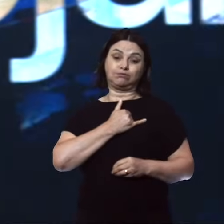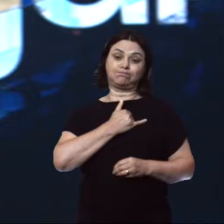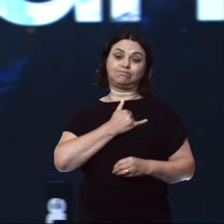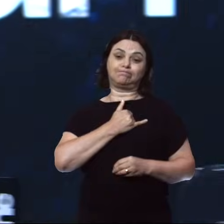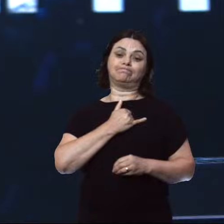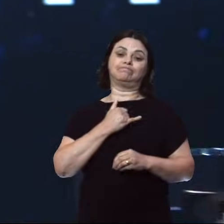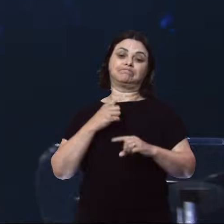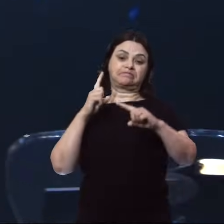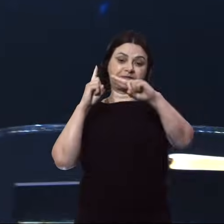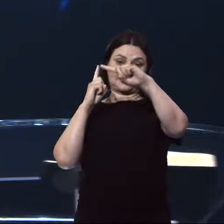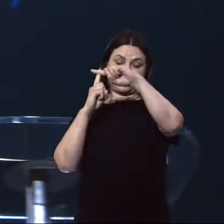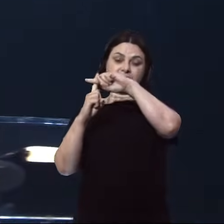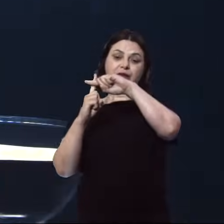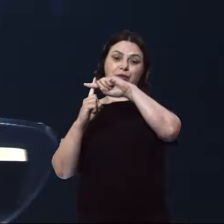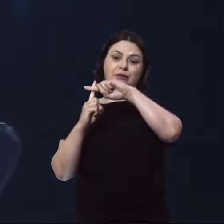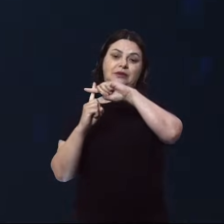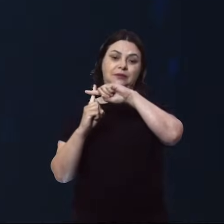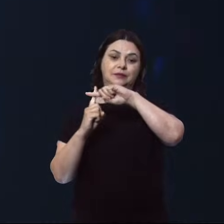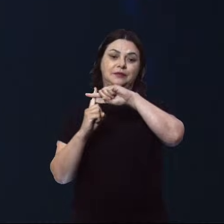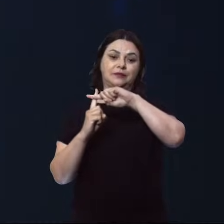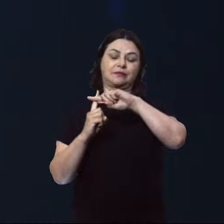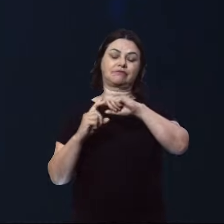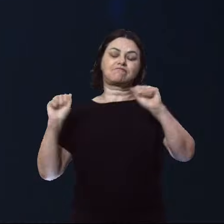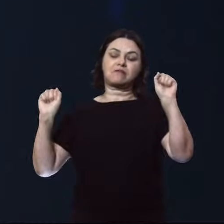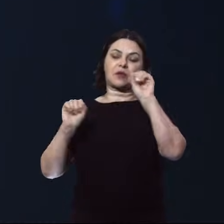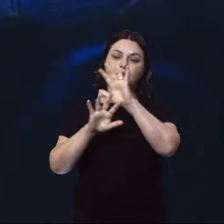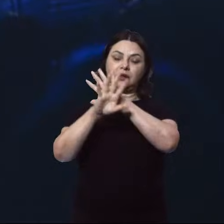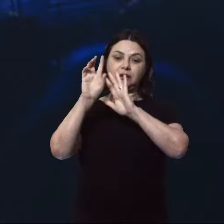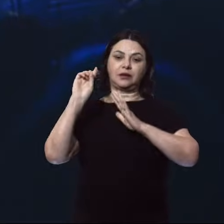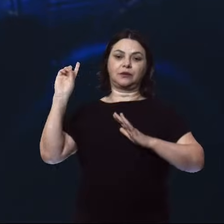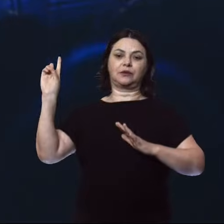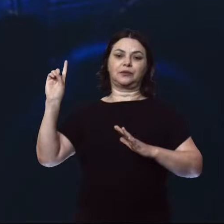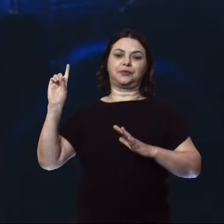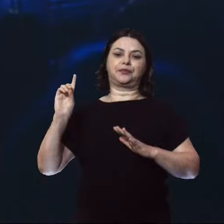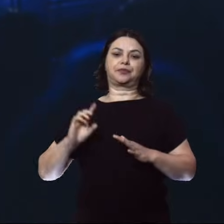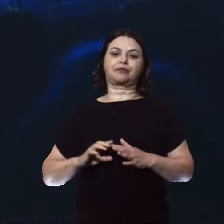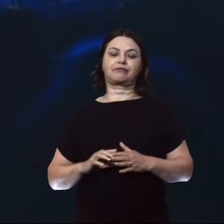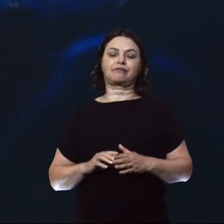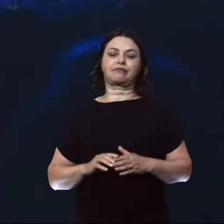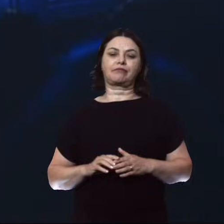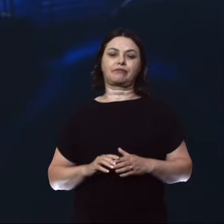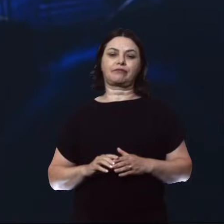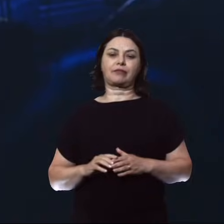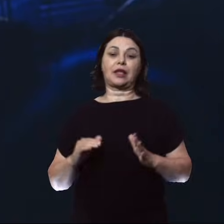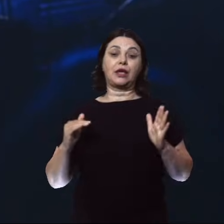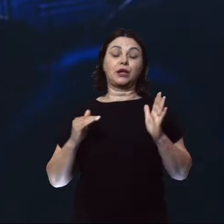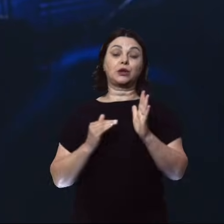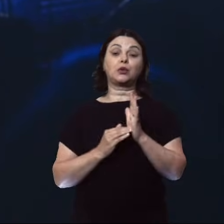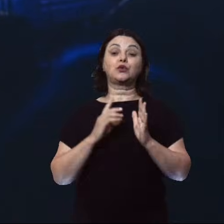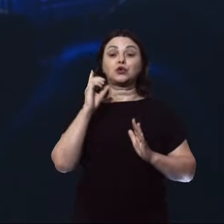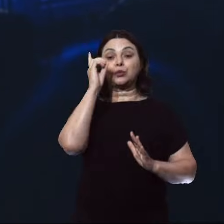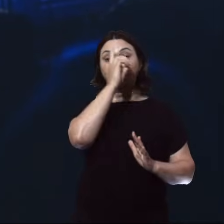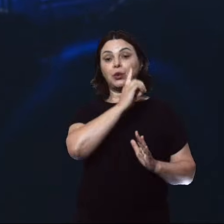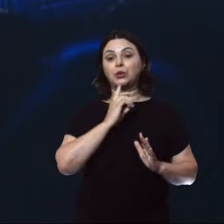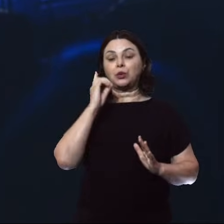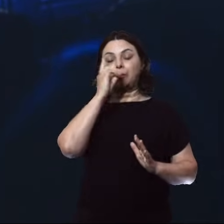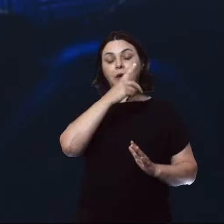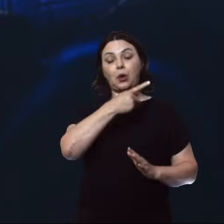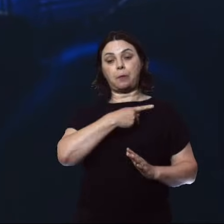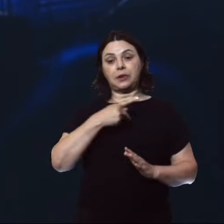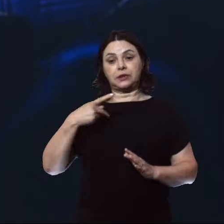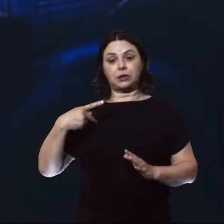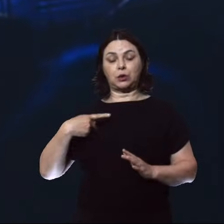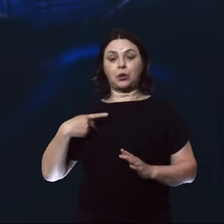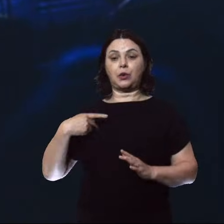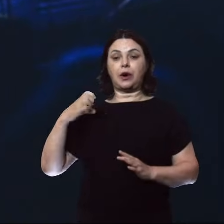isso? Amém, glória a Deus por isso. E no último domingo, o pastor Eric, de noite, estava pregando e falando que, olha, a